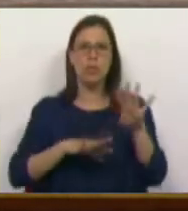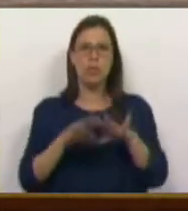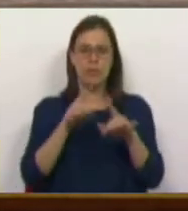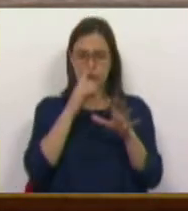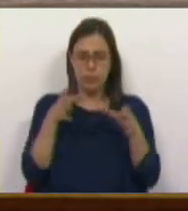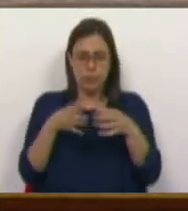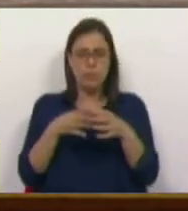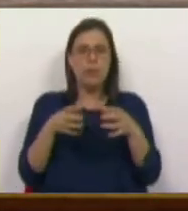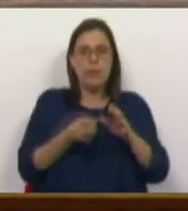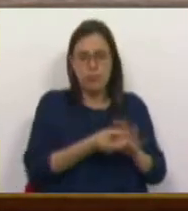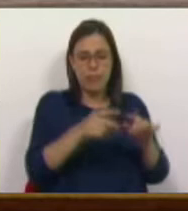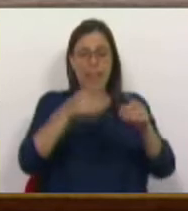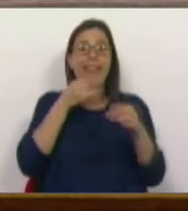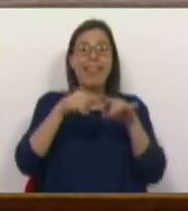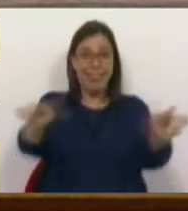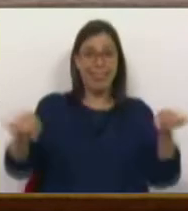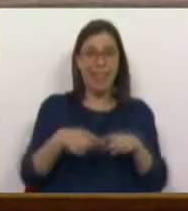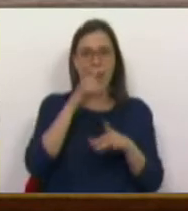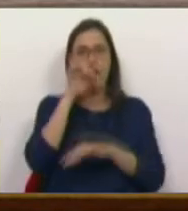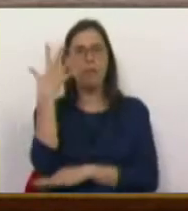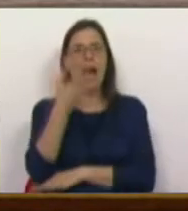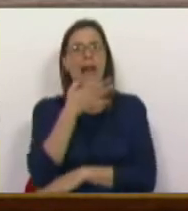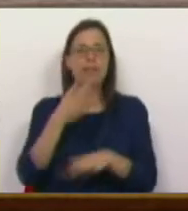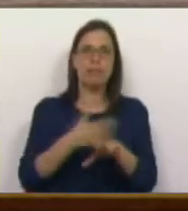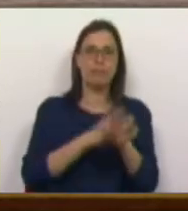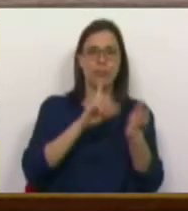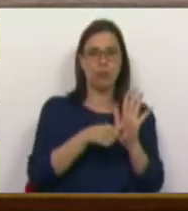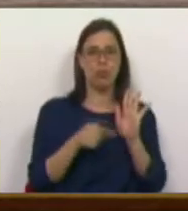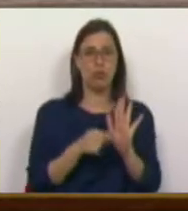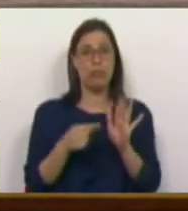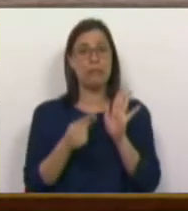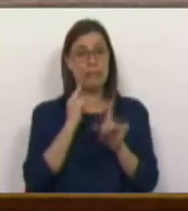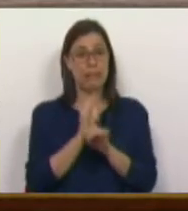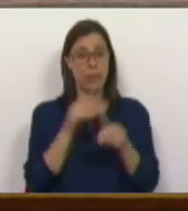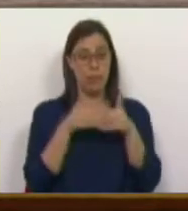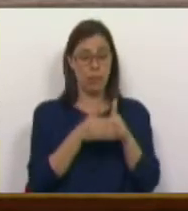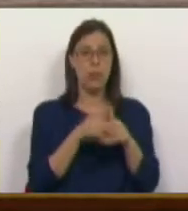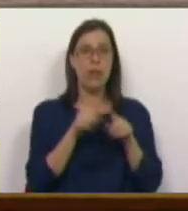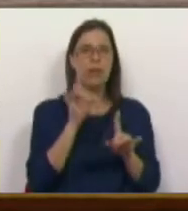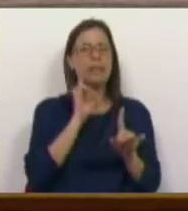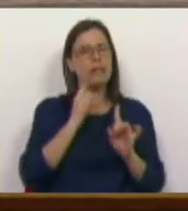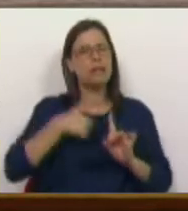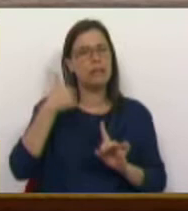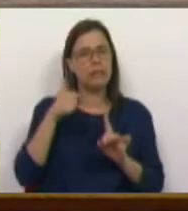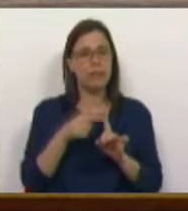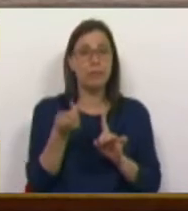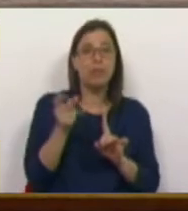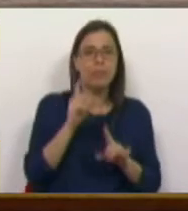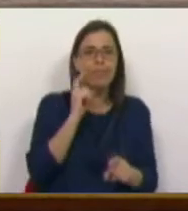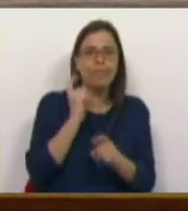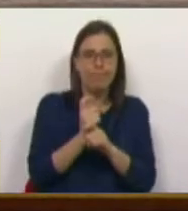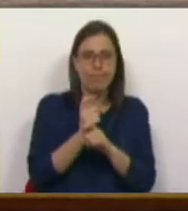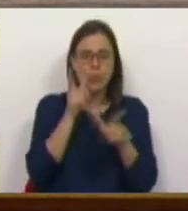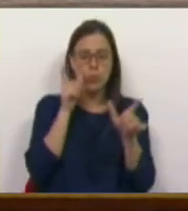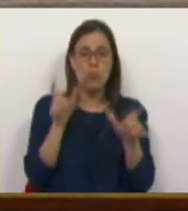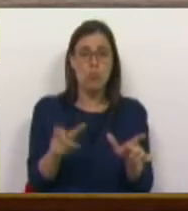em povoamentos florestais devem ser objeto de projeto. Este procedimento parece-nos ser imperativo, pois decorre da exigência